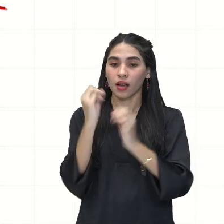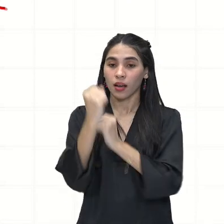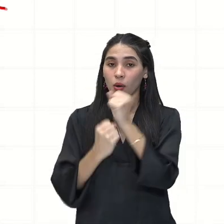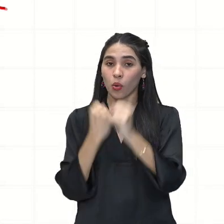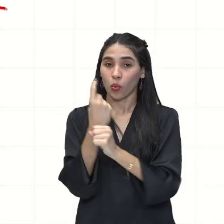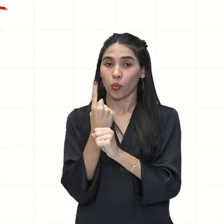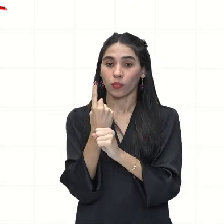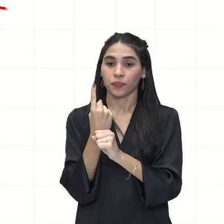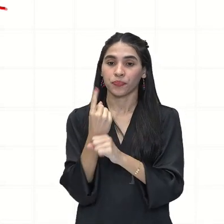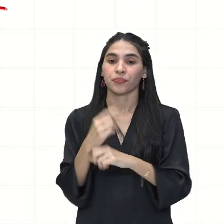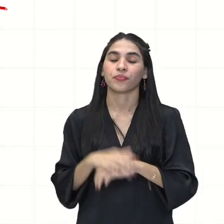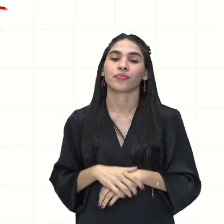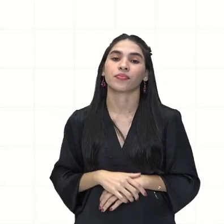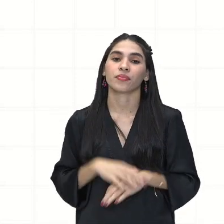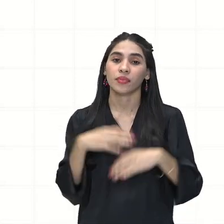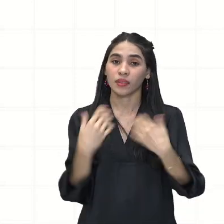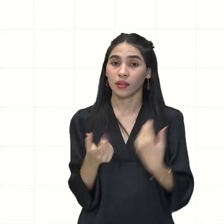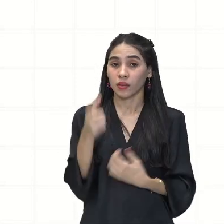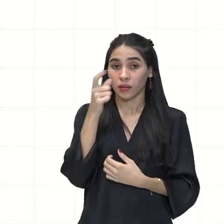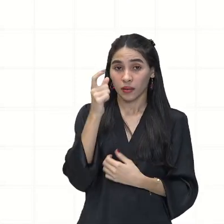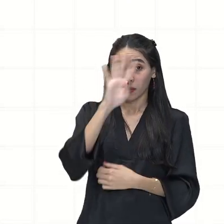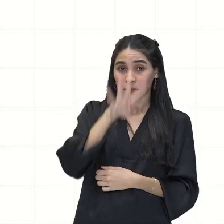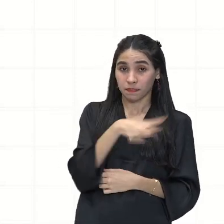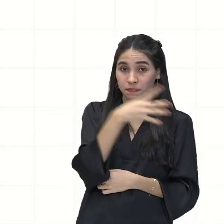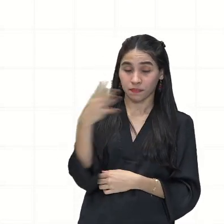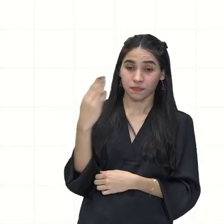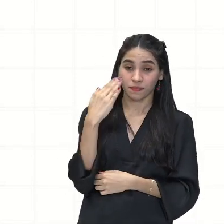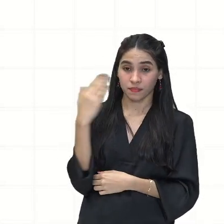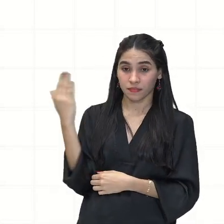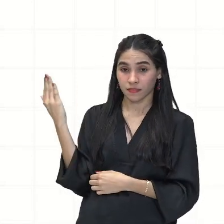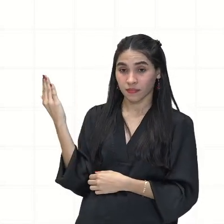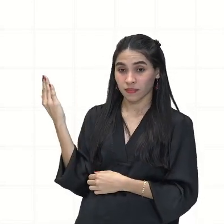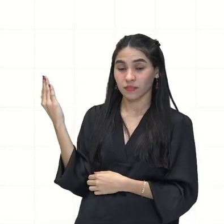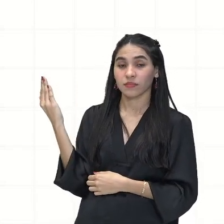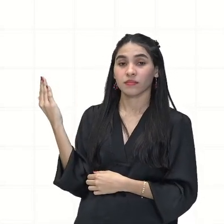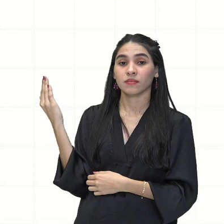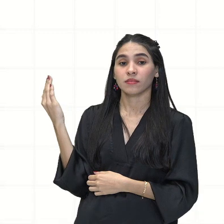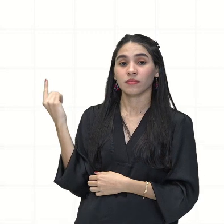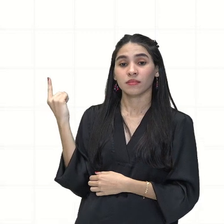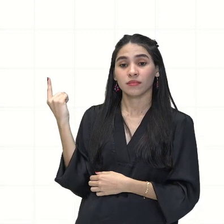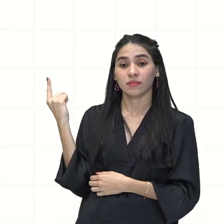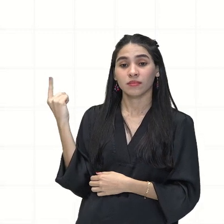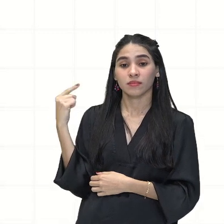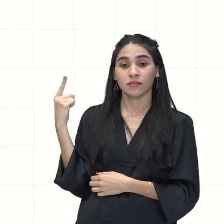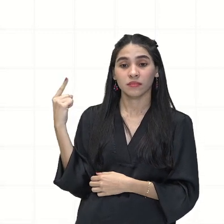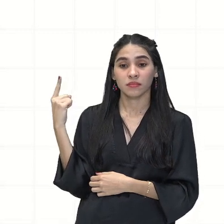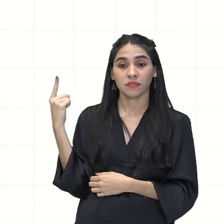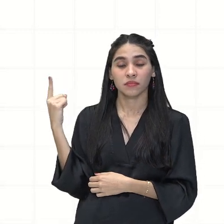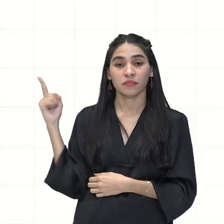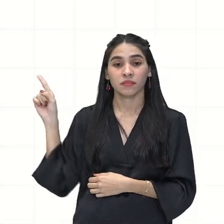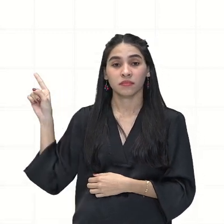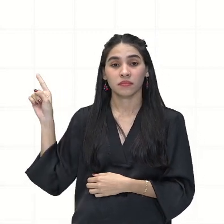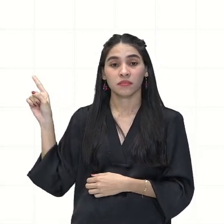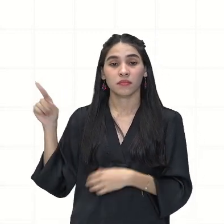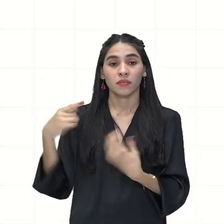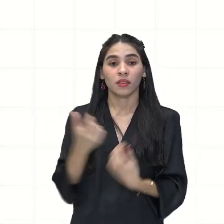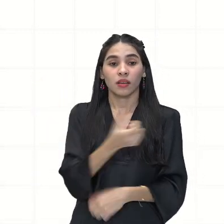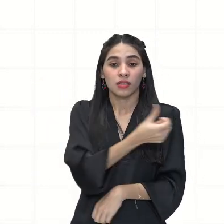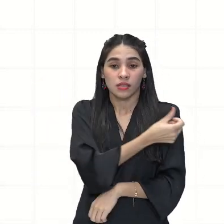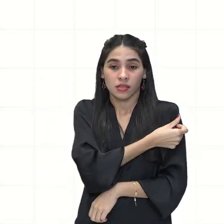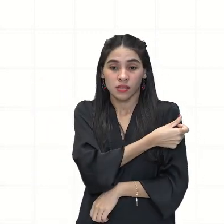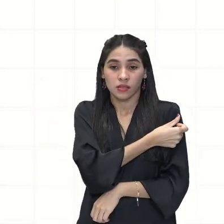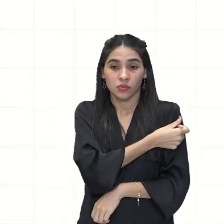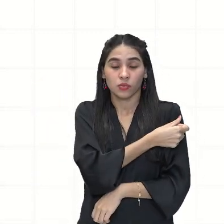Então, vamos observar a tal tabela, olha. Então, está aqui a tal tabela, olha. O aluno do 6º ano,